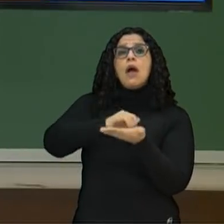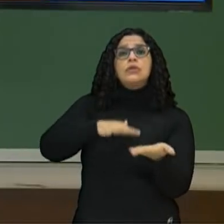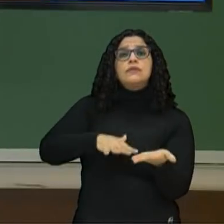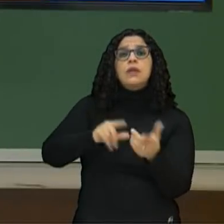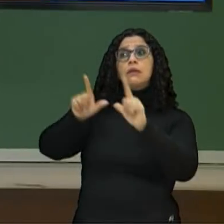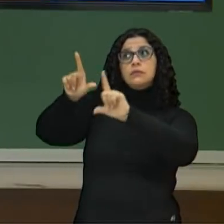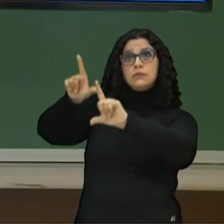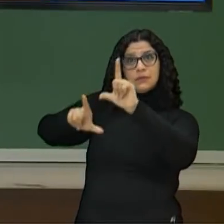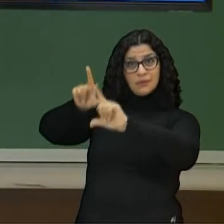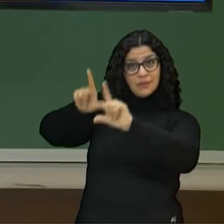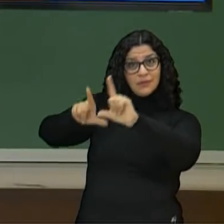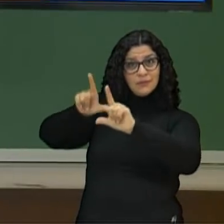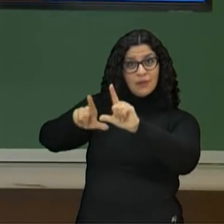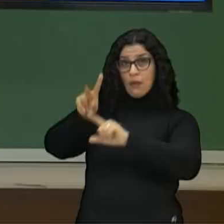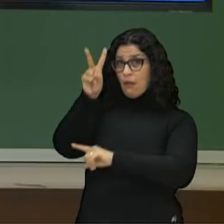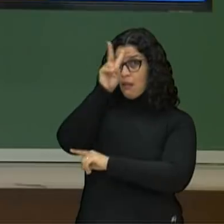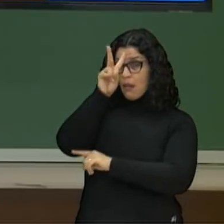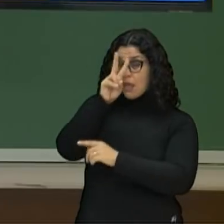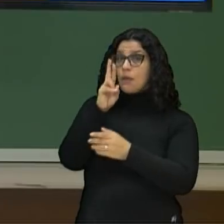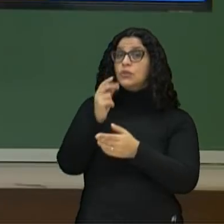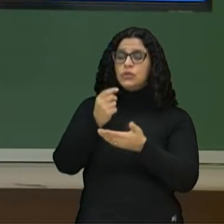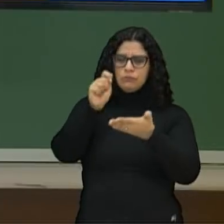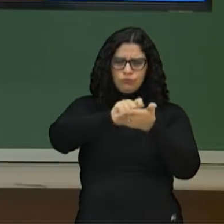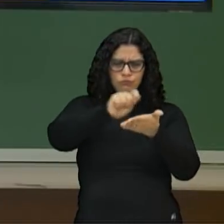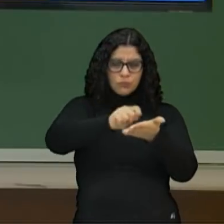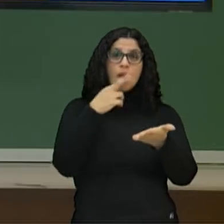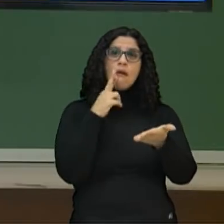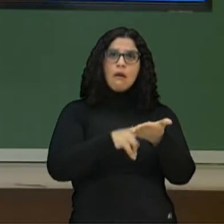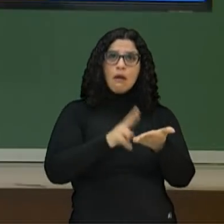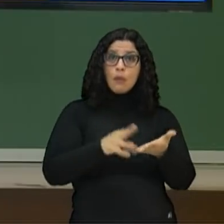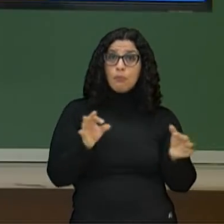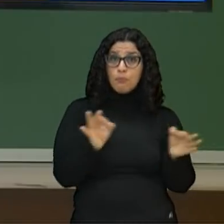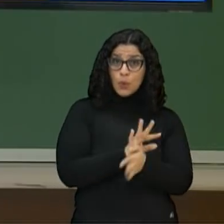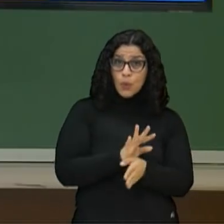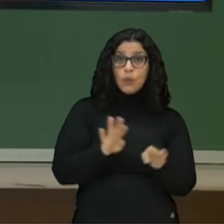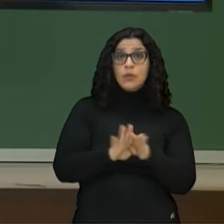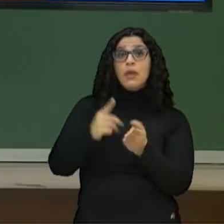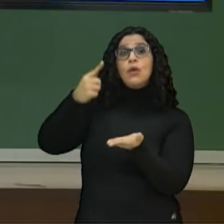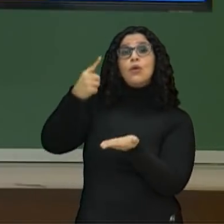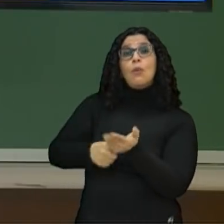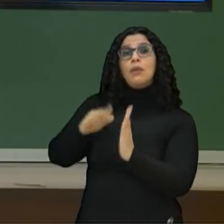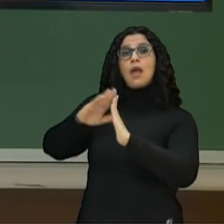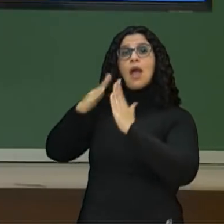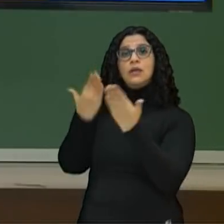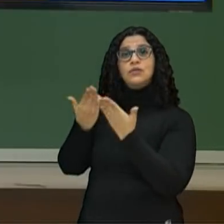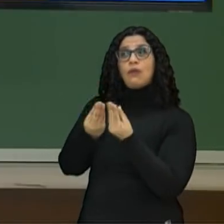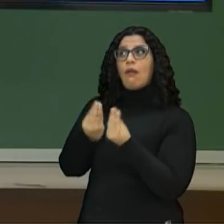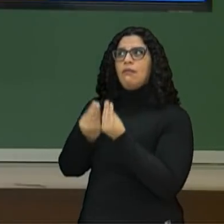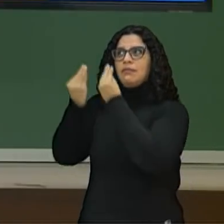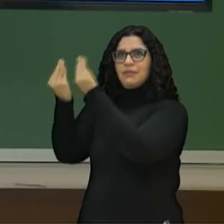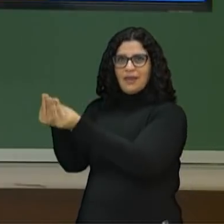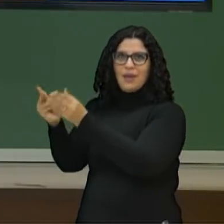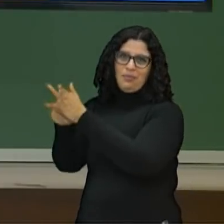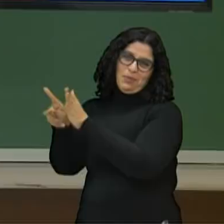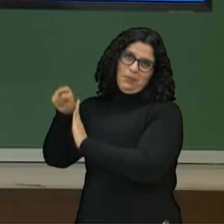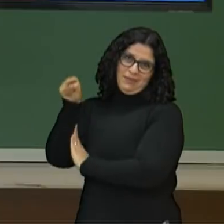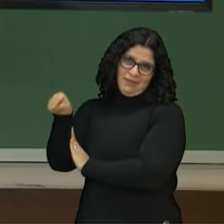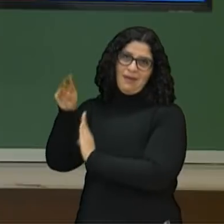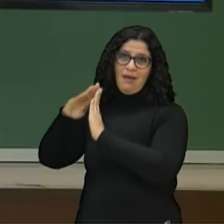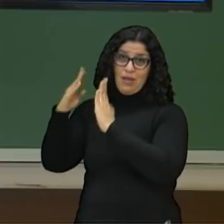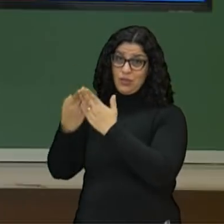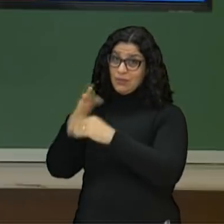pela TV, você lembre-se de responder as tarefas e de marcar com a sua escola o melhor momento para entregar essas tarefas